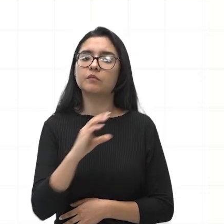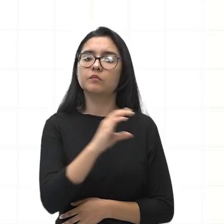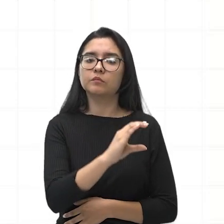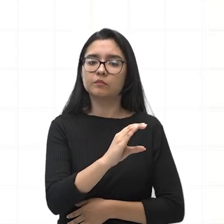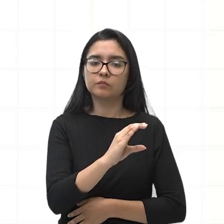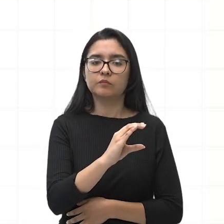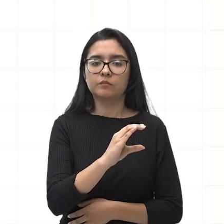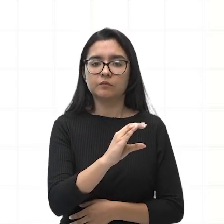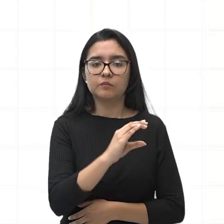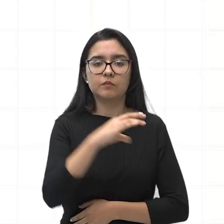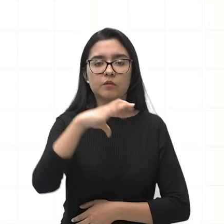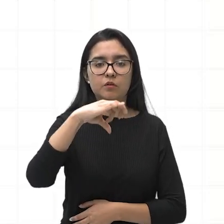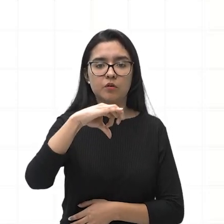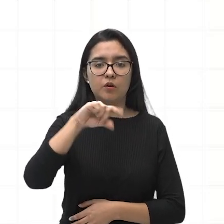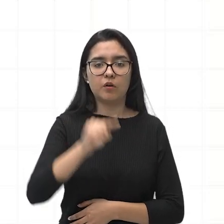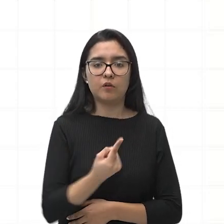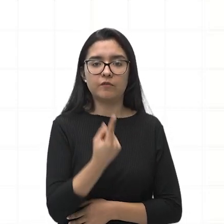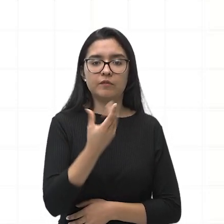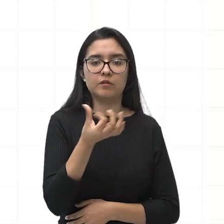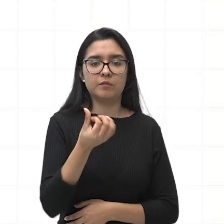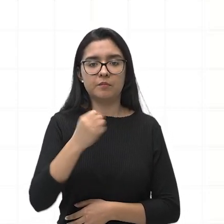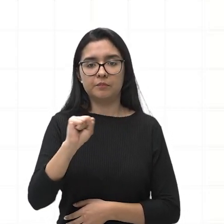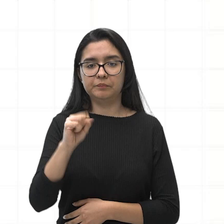9,58%. Letra C,